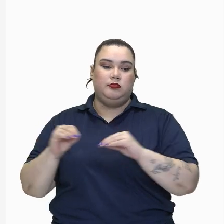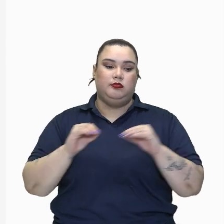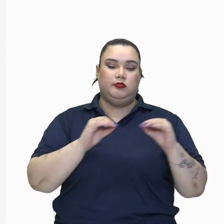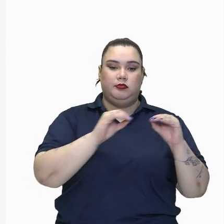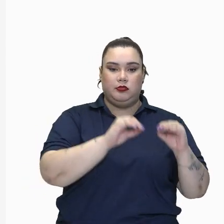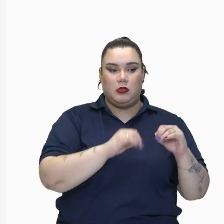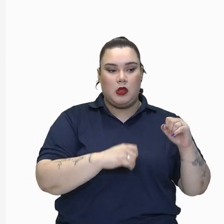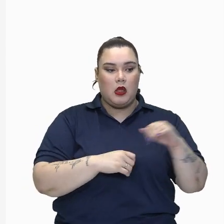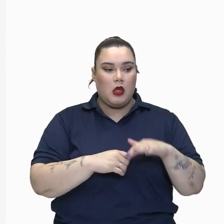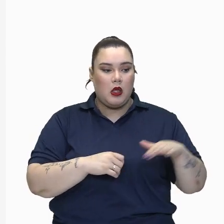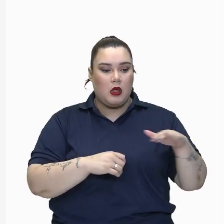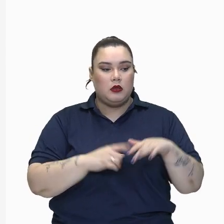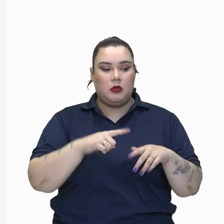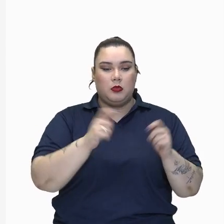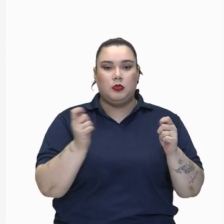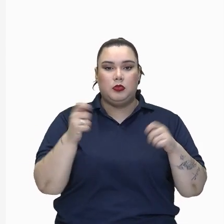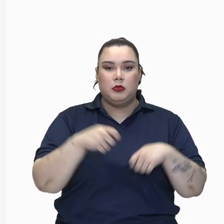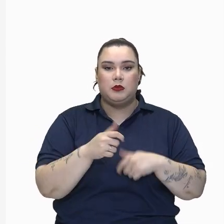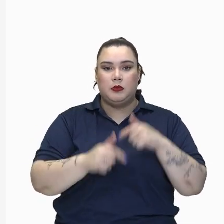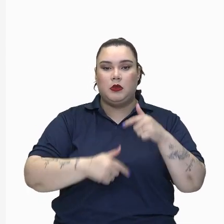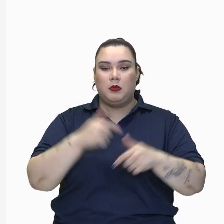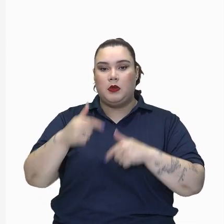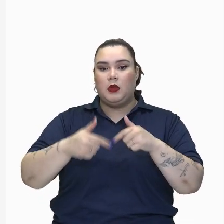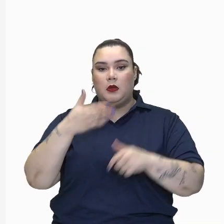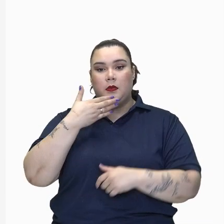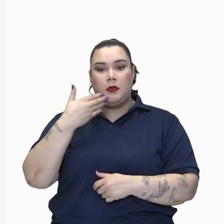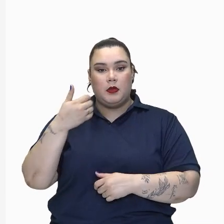as áreas mais produtivas.